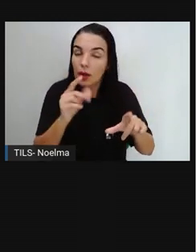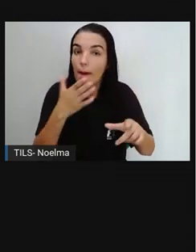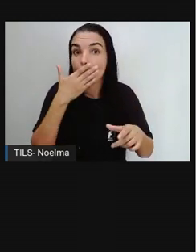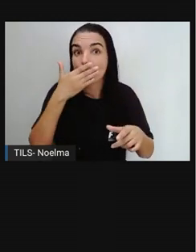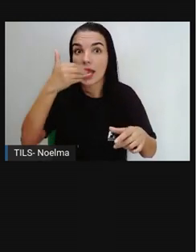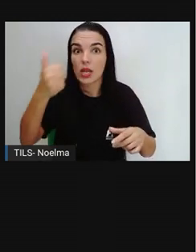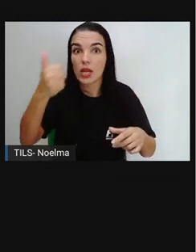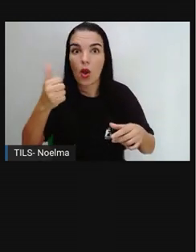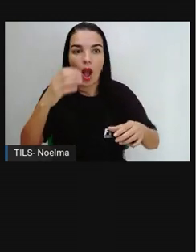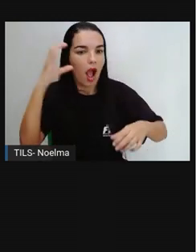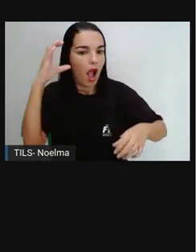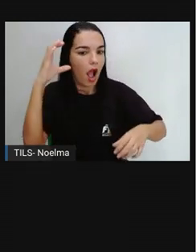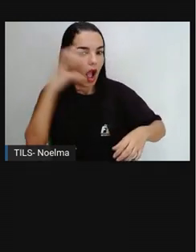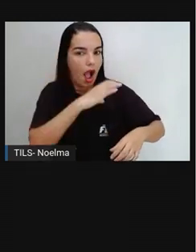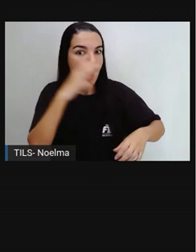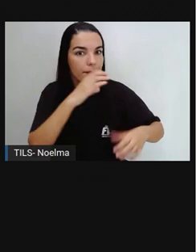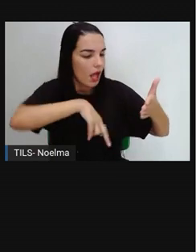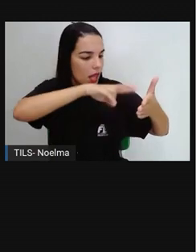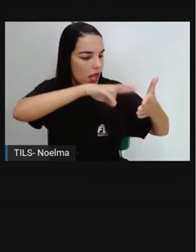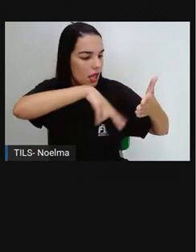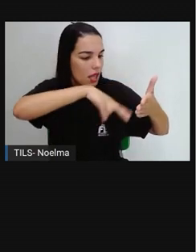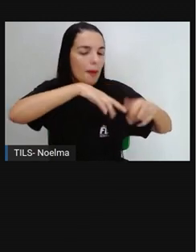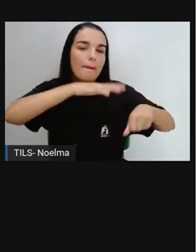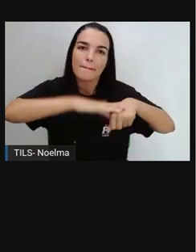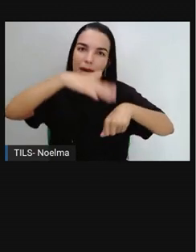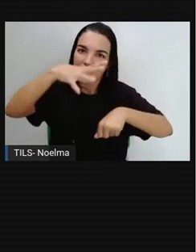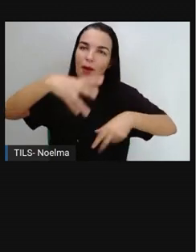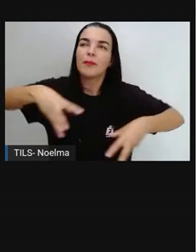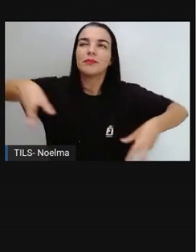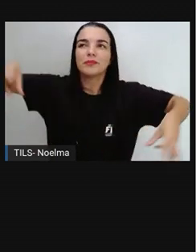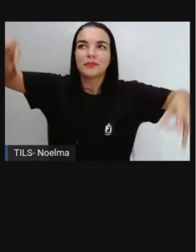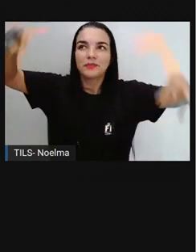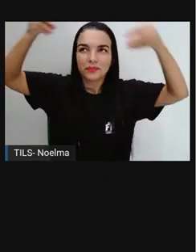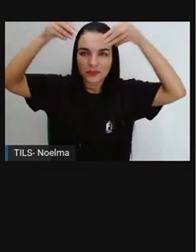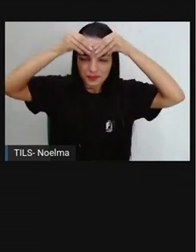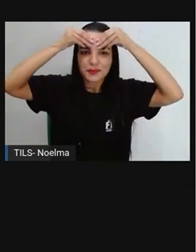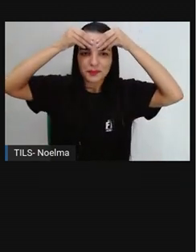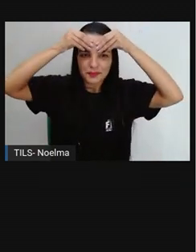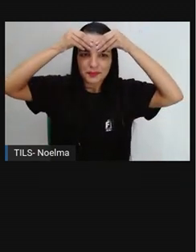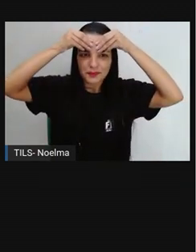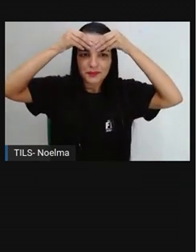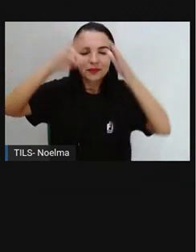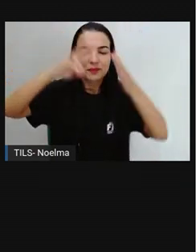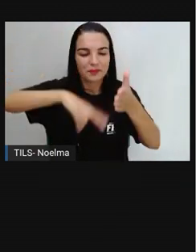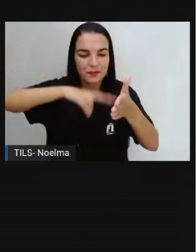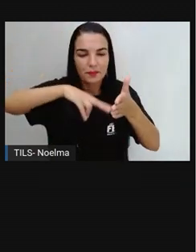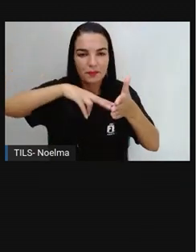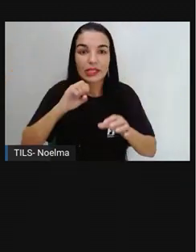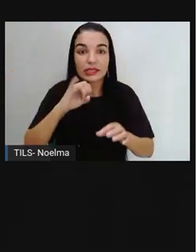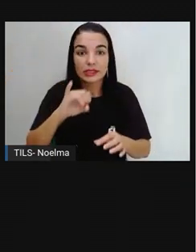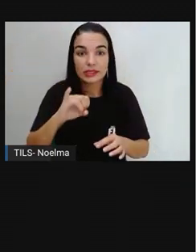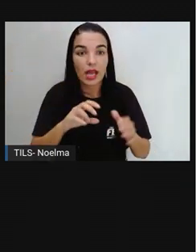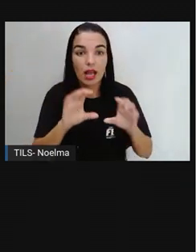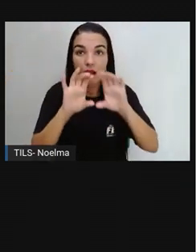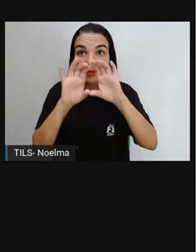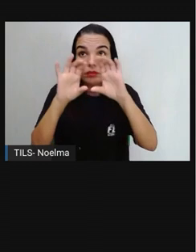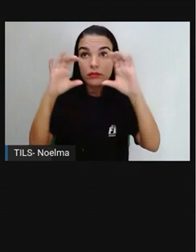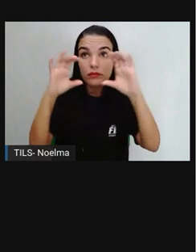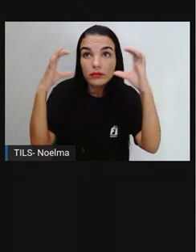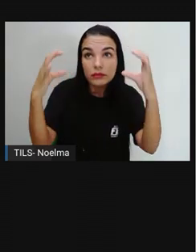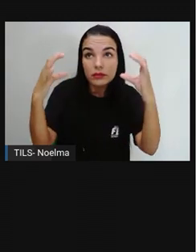nossa rapidez na leitura e maior a nossa proficiência como leitores. Se abrimos um livro chamado Viagem ao